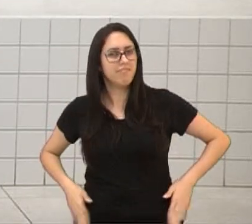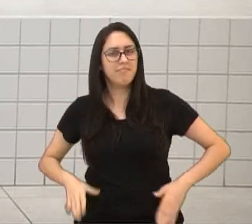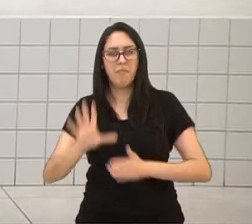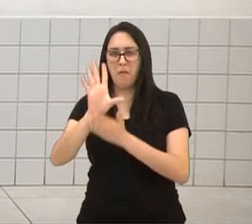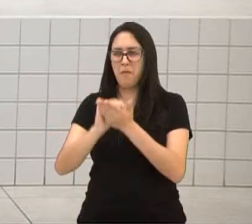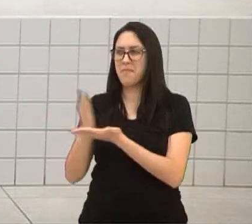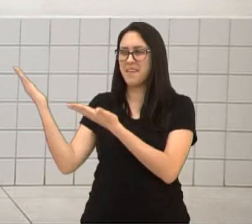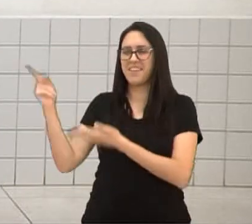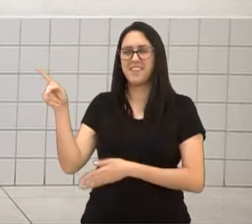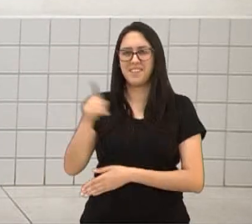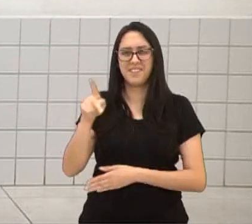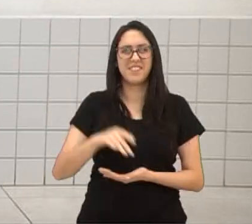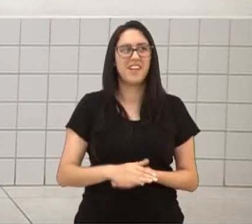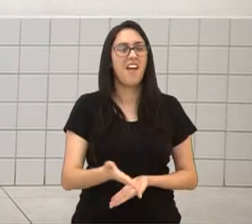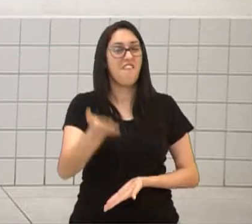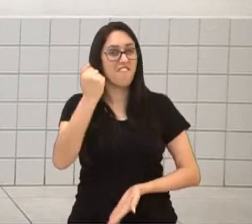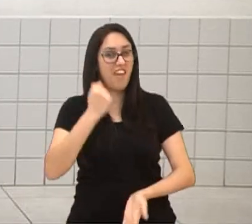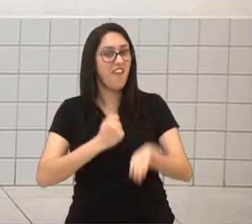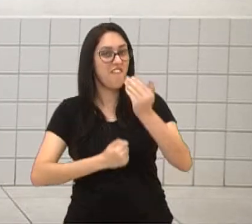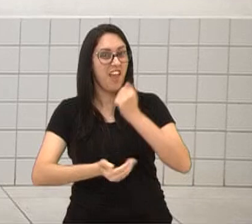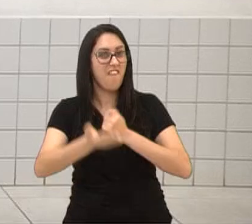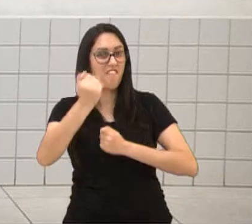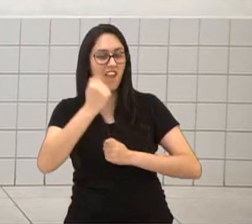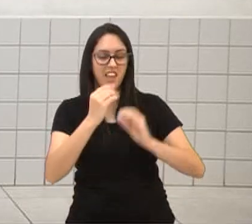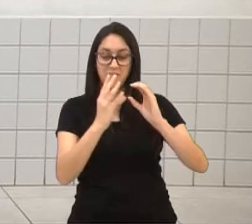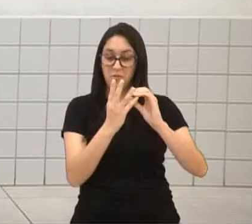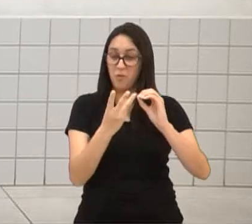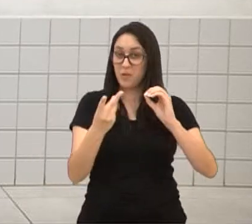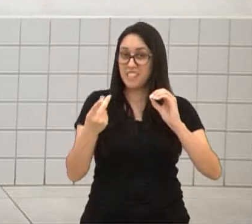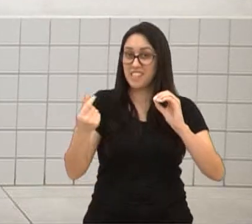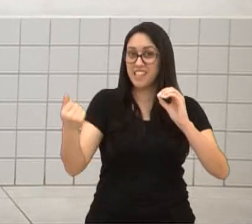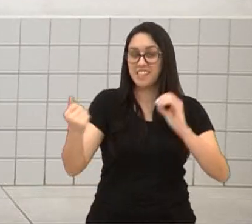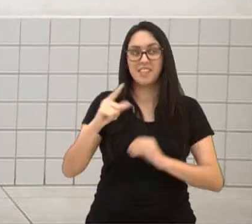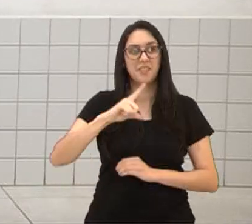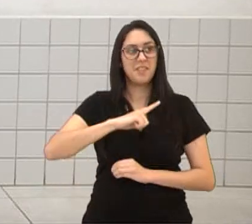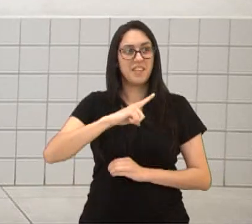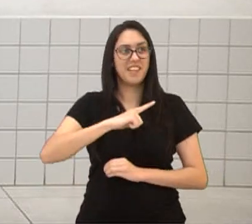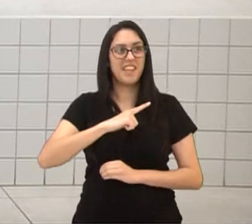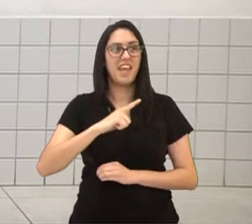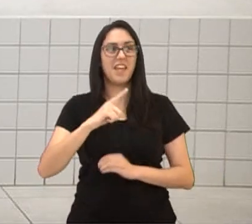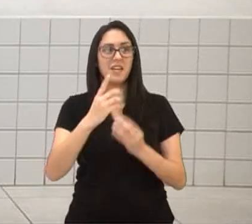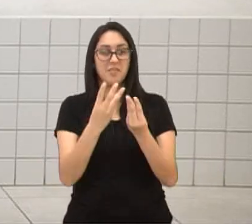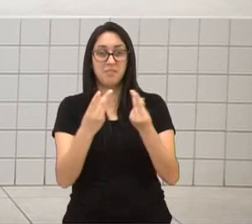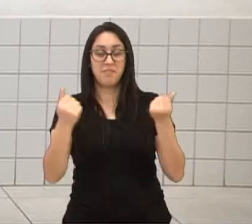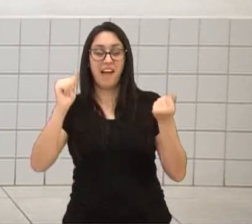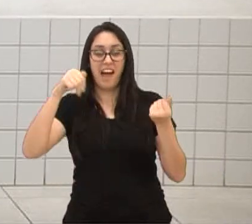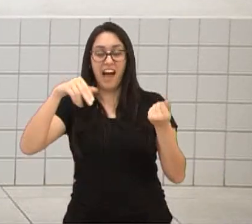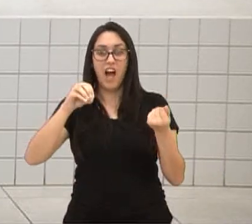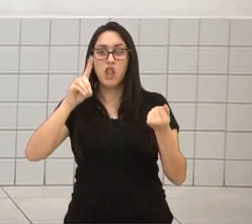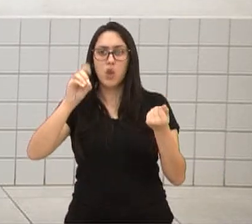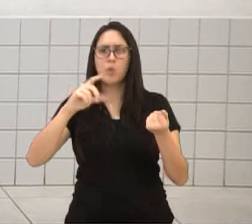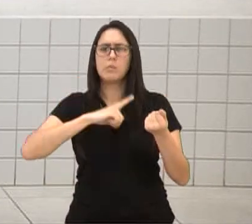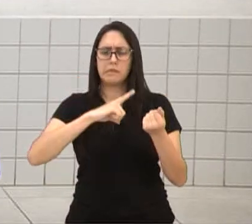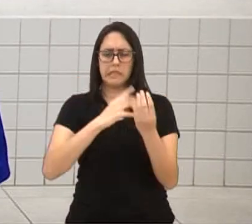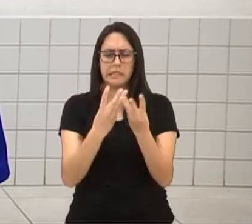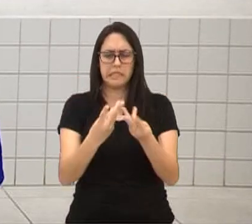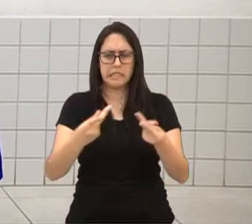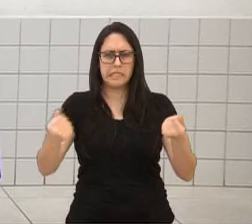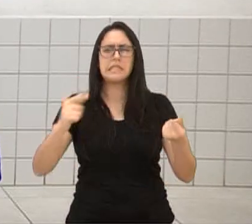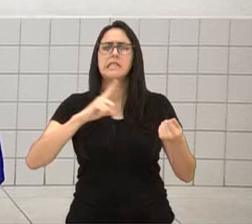Vem, vem, vem, vem, vem, vem, vem. Na oxidação, o anodo é negativo, onde ocorre a corrosão.